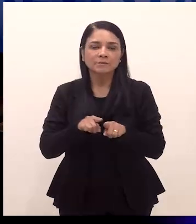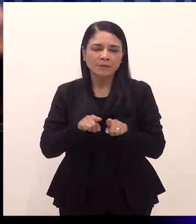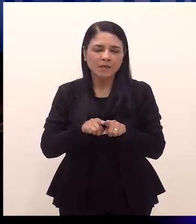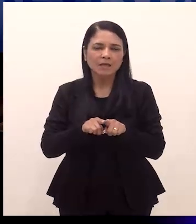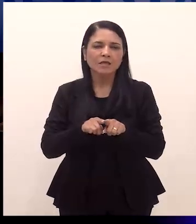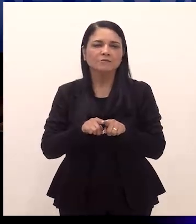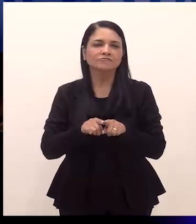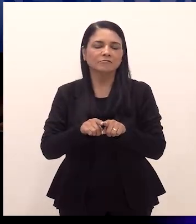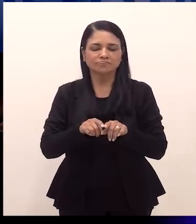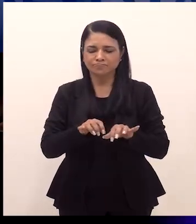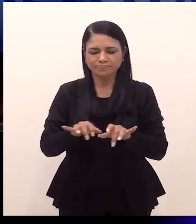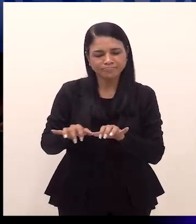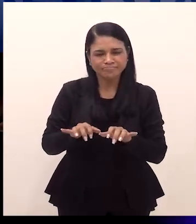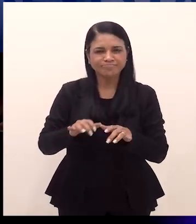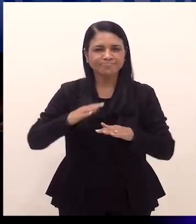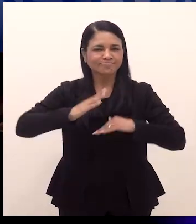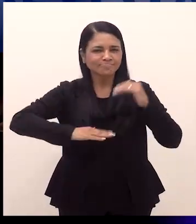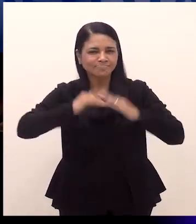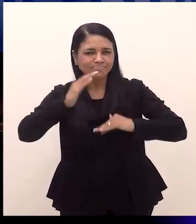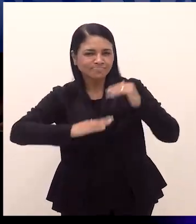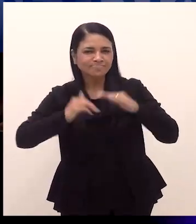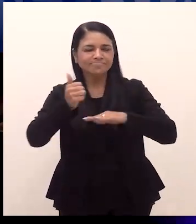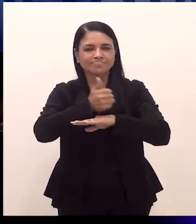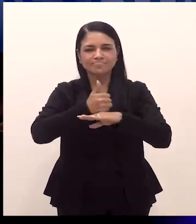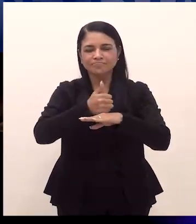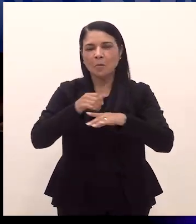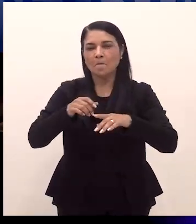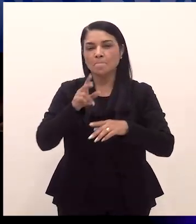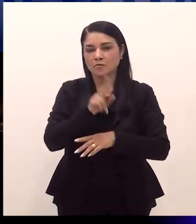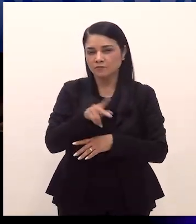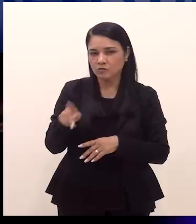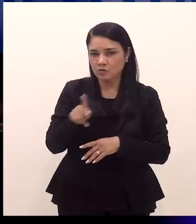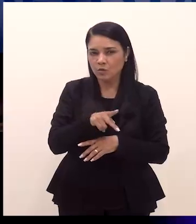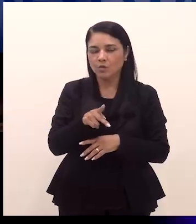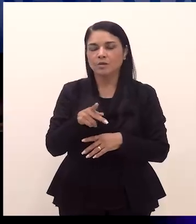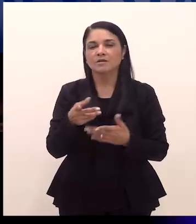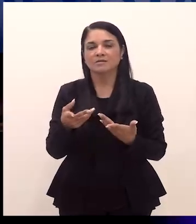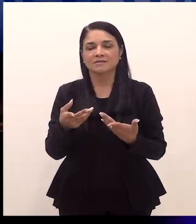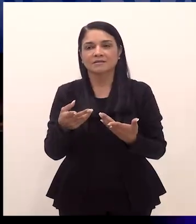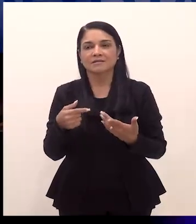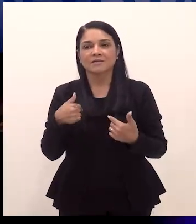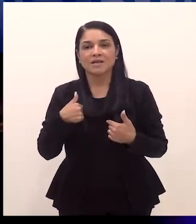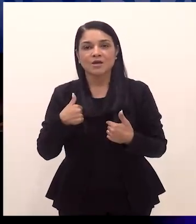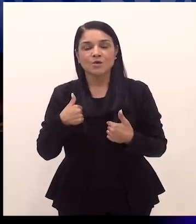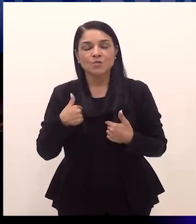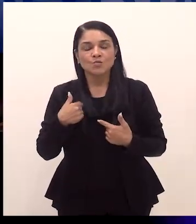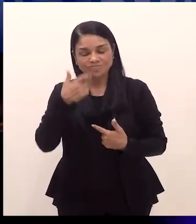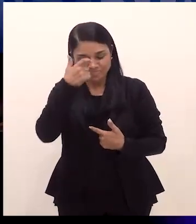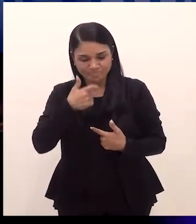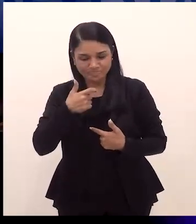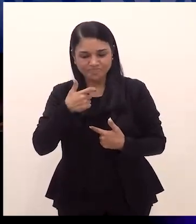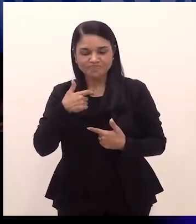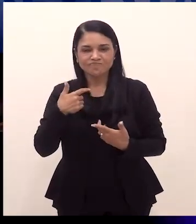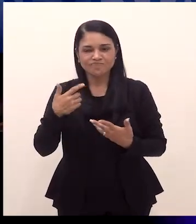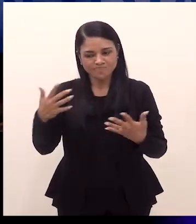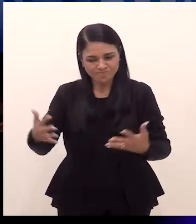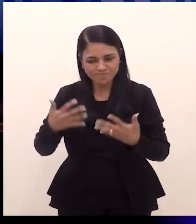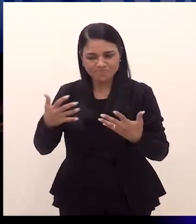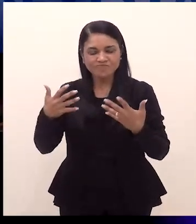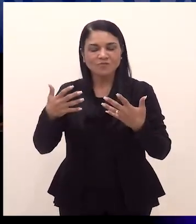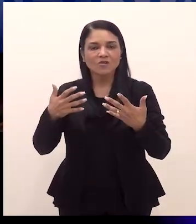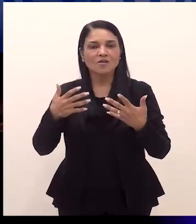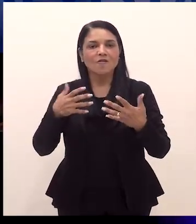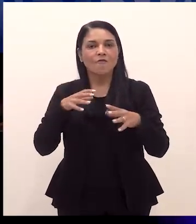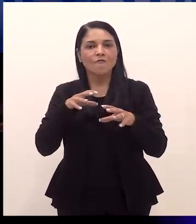fez também uma carreira muito bacana, assim, como professora, como concertista. Então, eu tive, assim, a coisa da